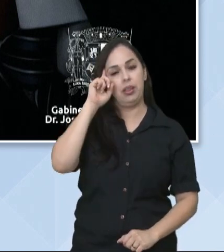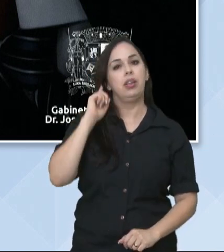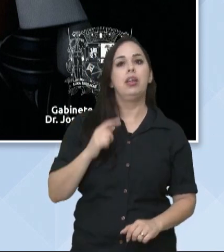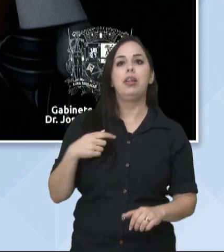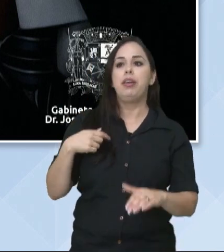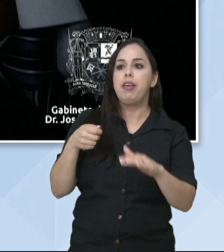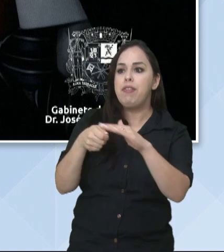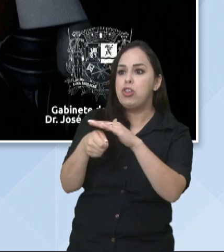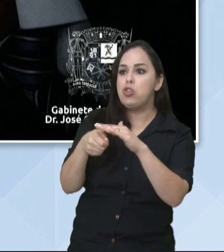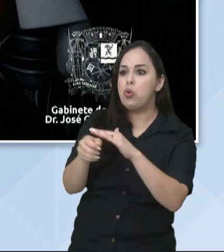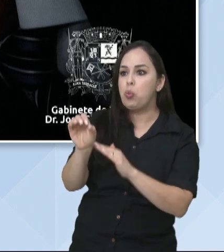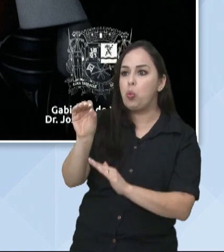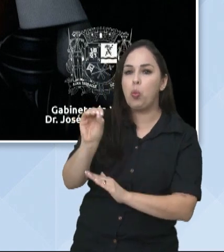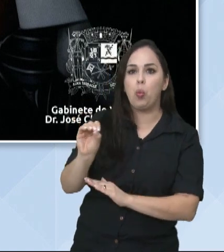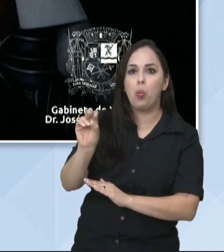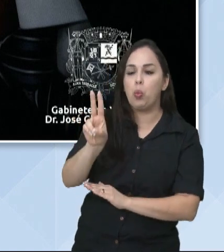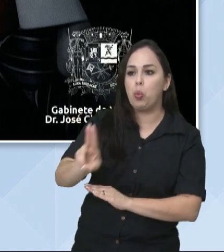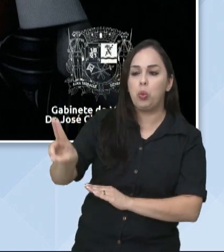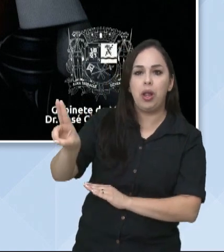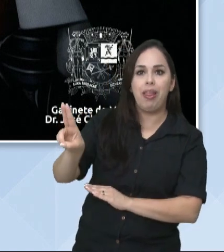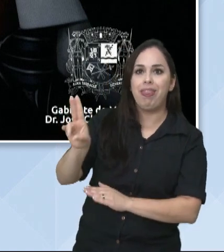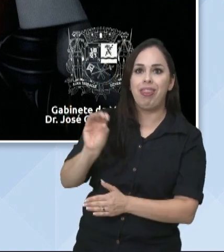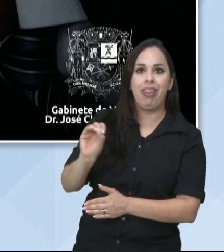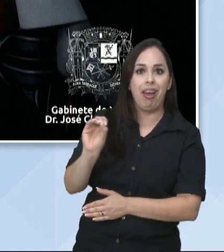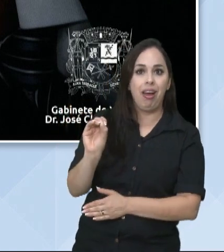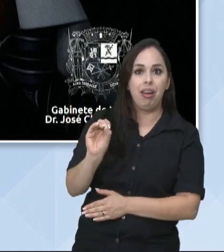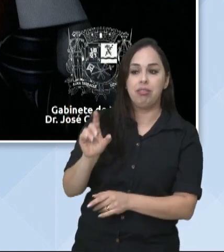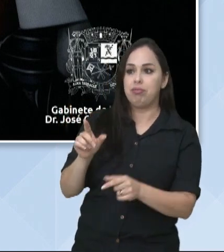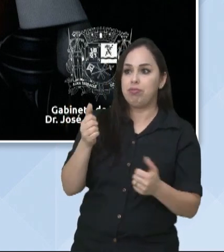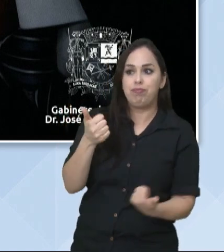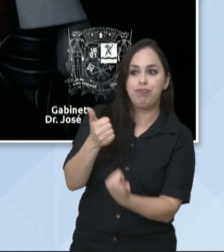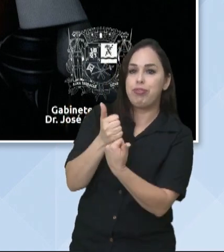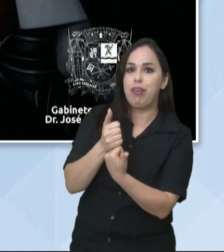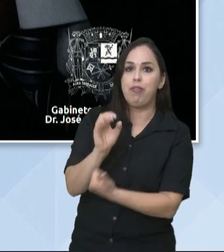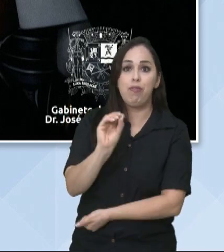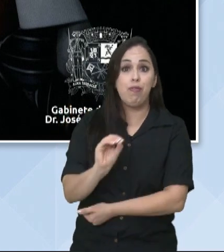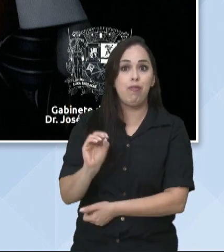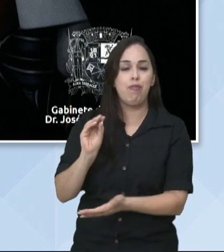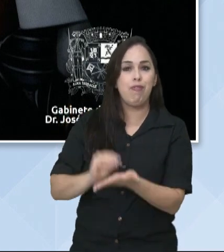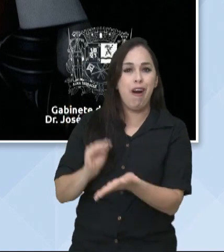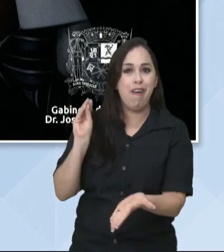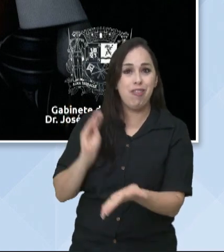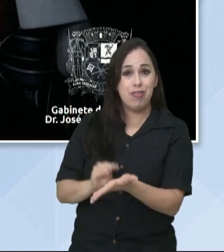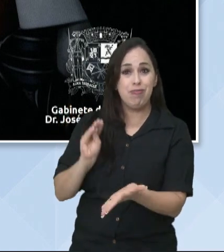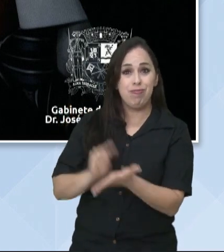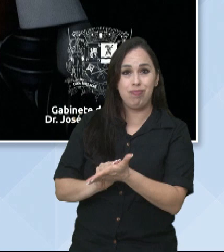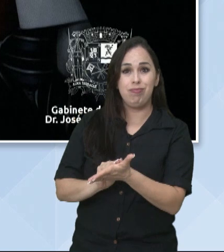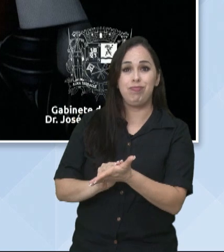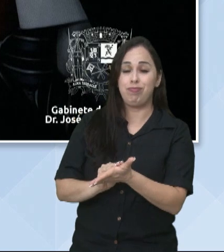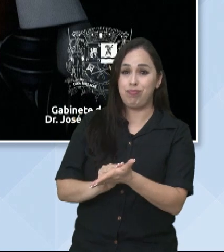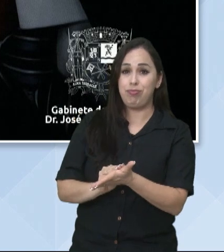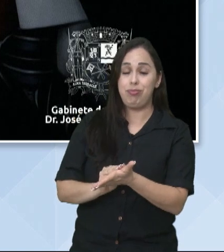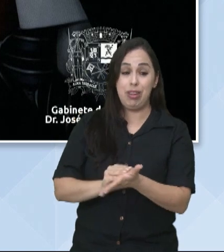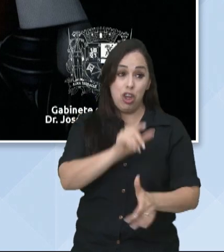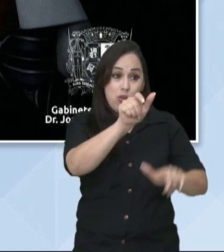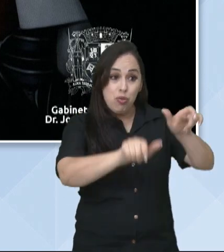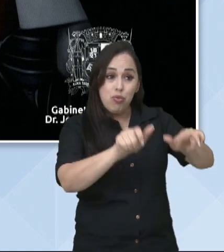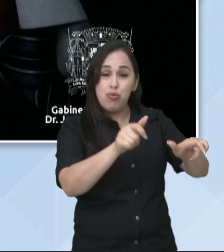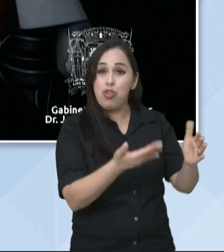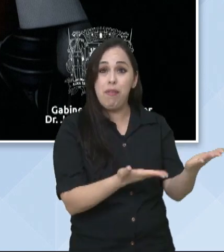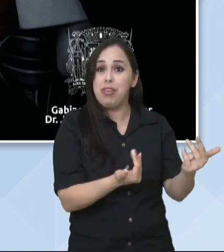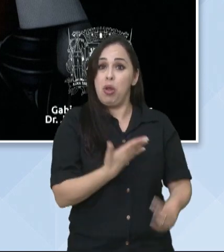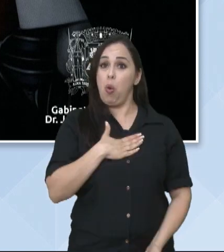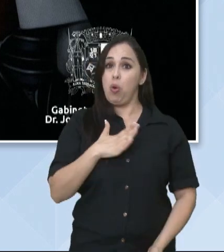nas faculdades federais, a falta de apoio às faculdades federais, isso daí foi muito mal visto pela